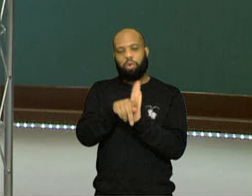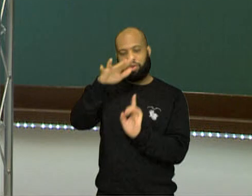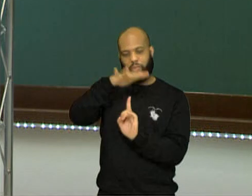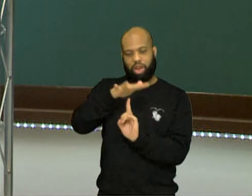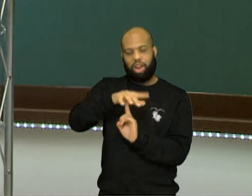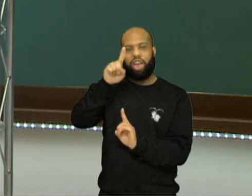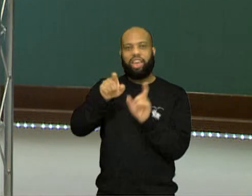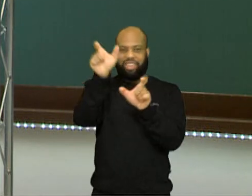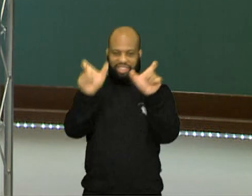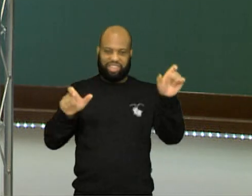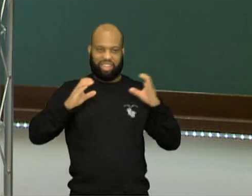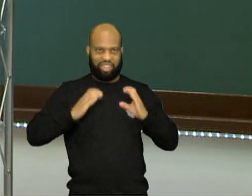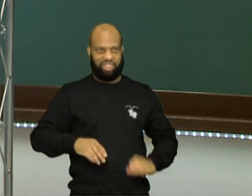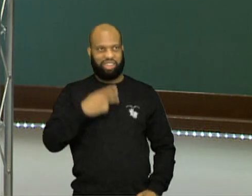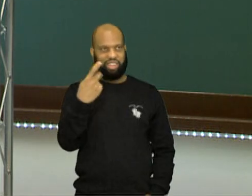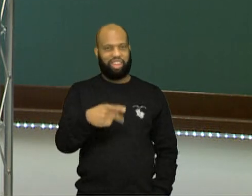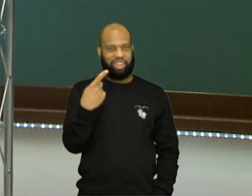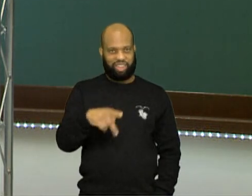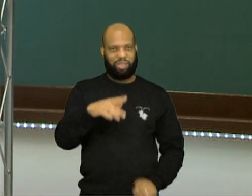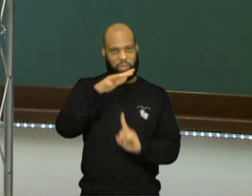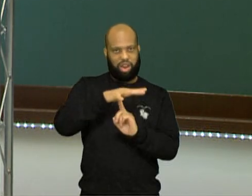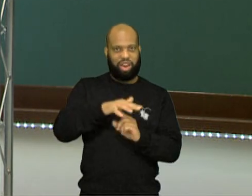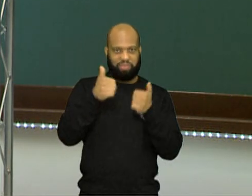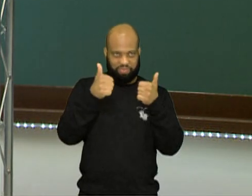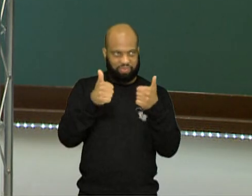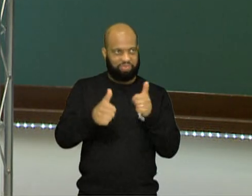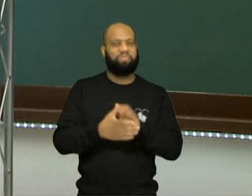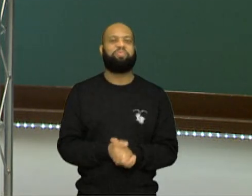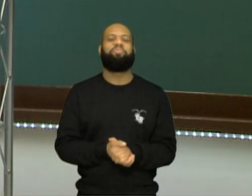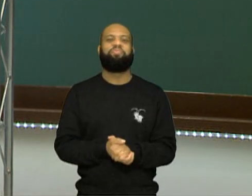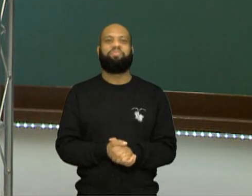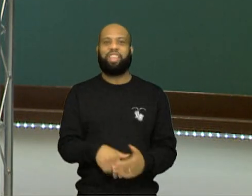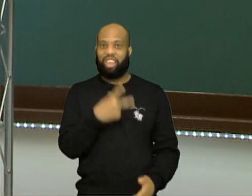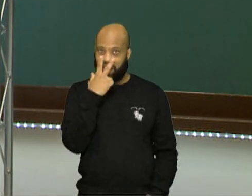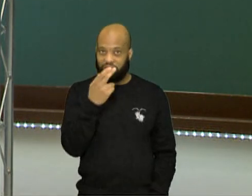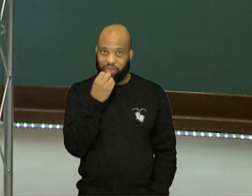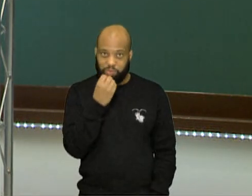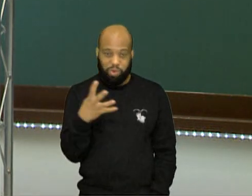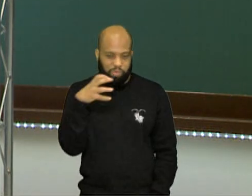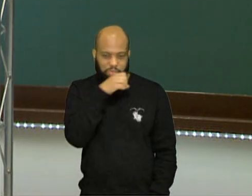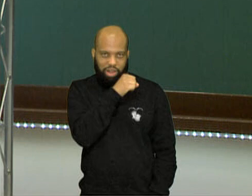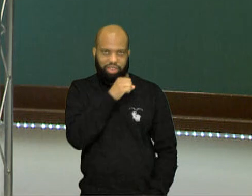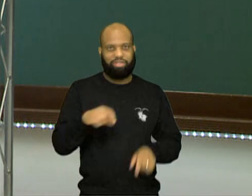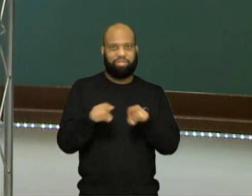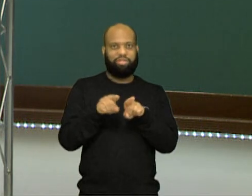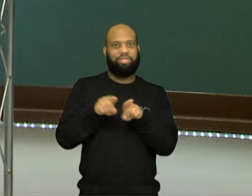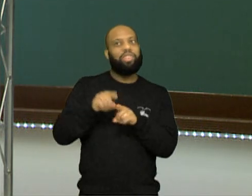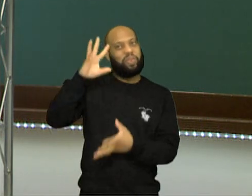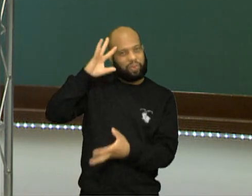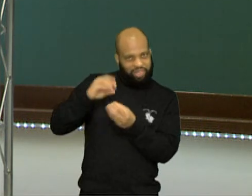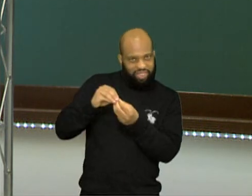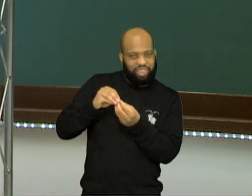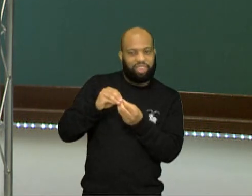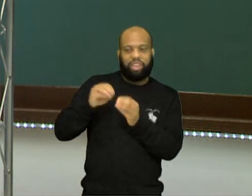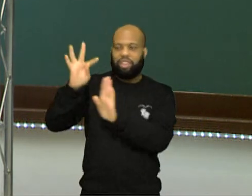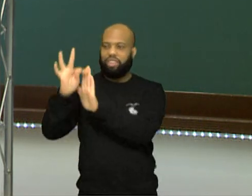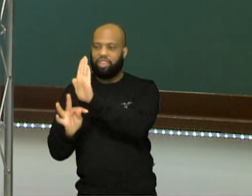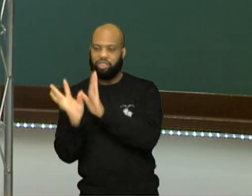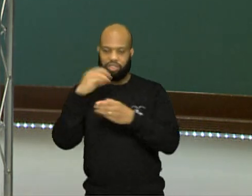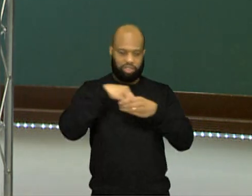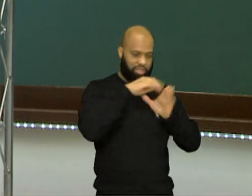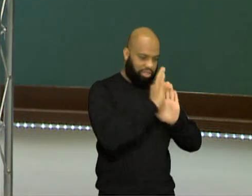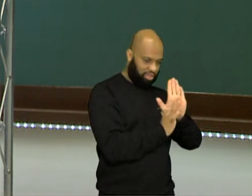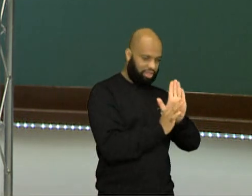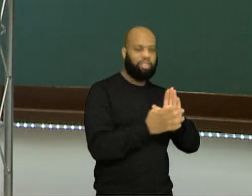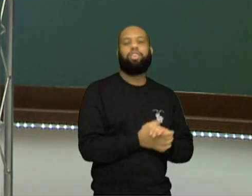cidadãos do Paraná. Boa, né? Acharam boa, rapidinho a interpretação lá, né, a intertextualidade.